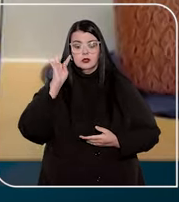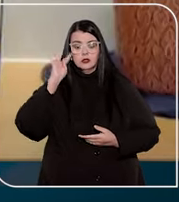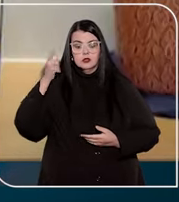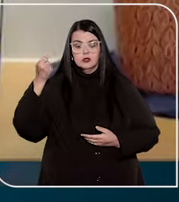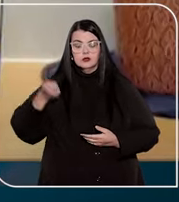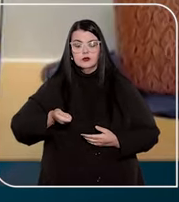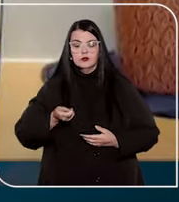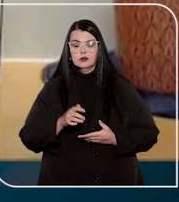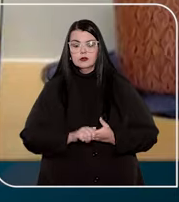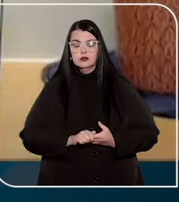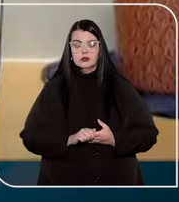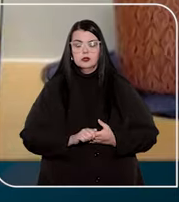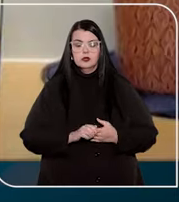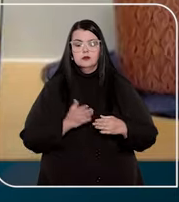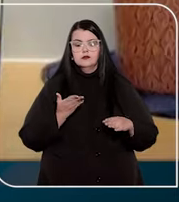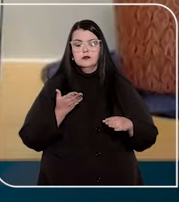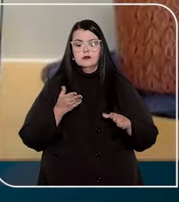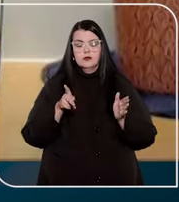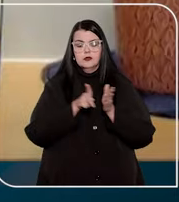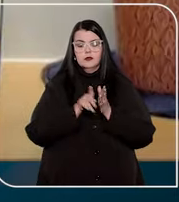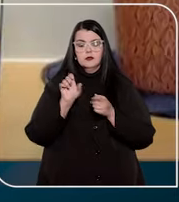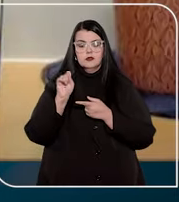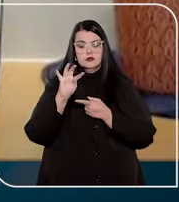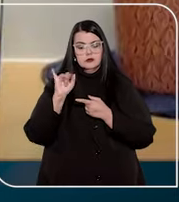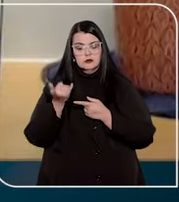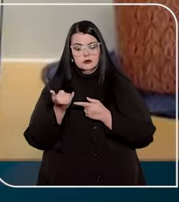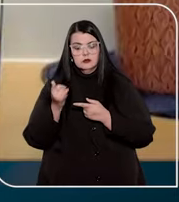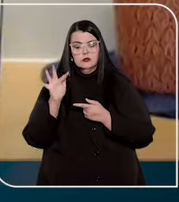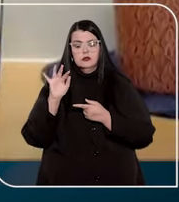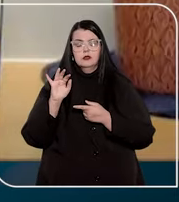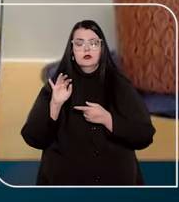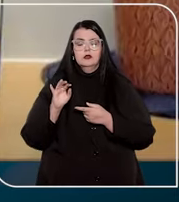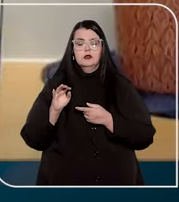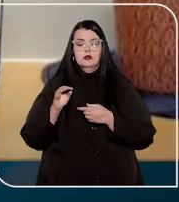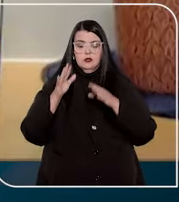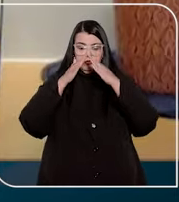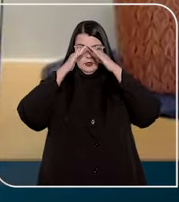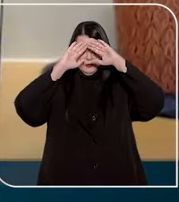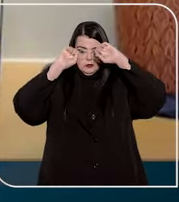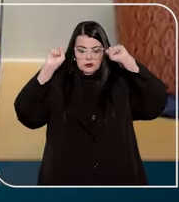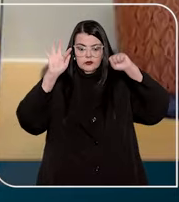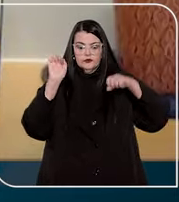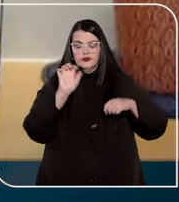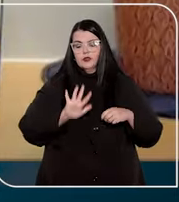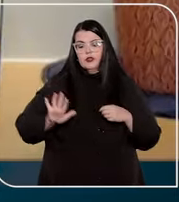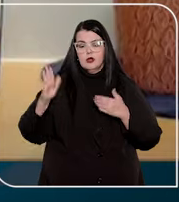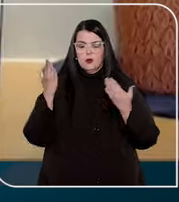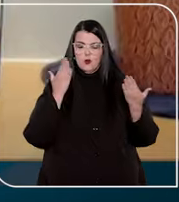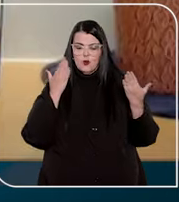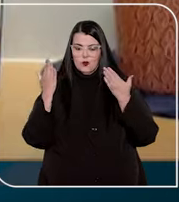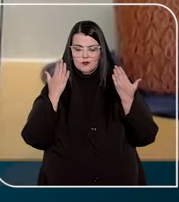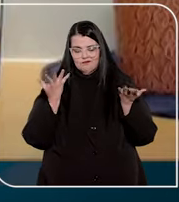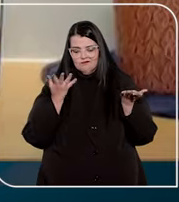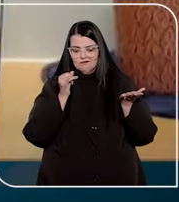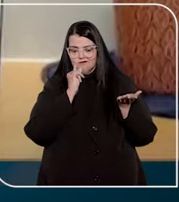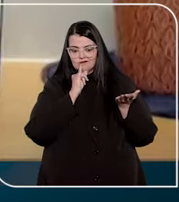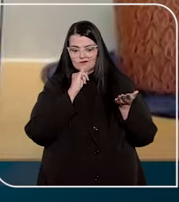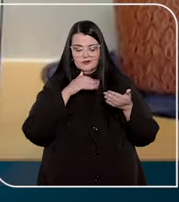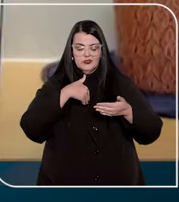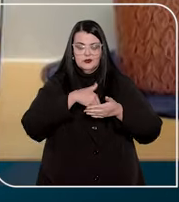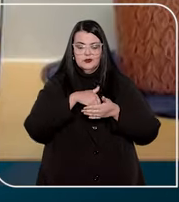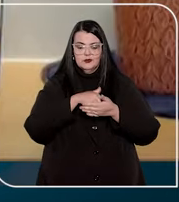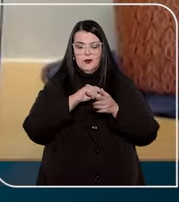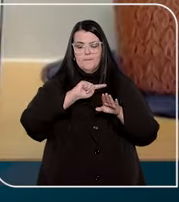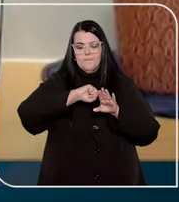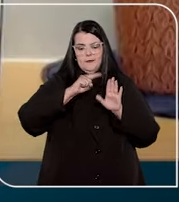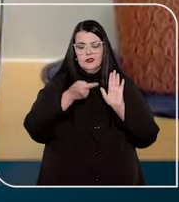lá pelo Tribunal de Justiça, pelo Tribunal Regional Federal. Aí, fazendo analogia com o futebol também, é